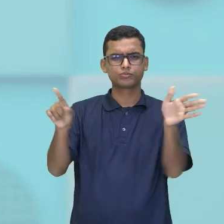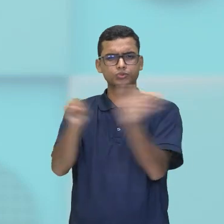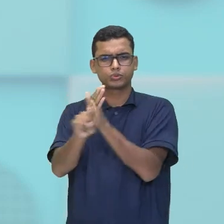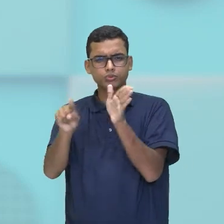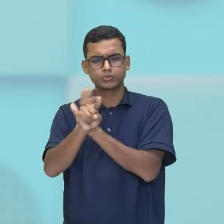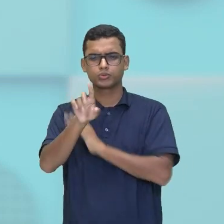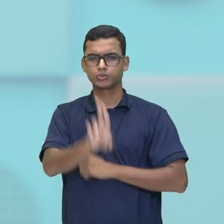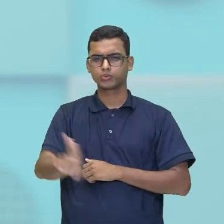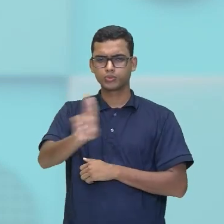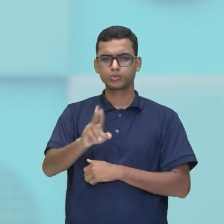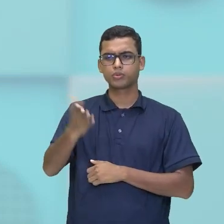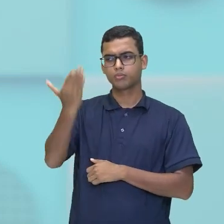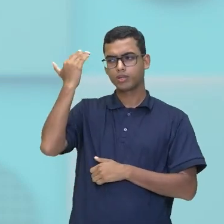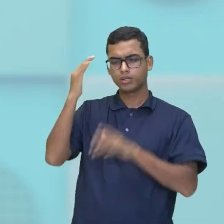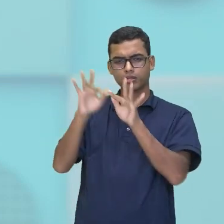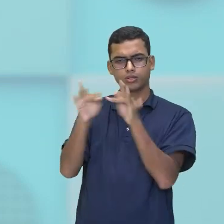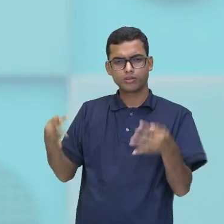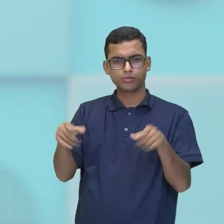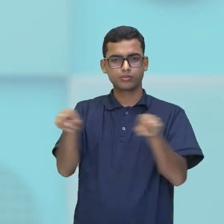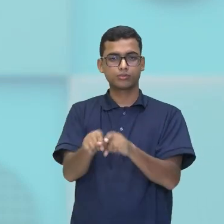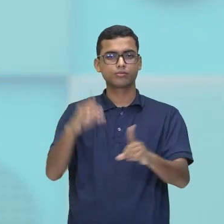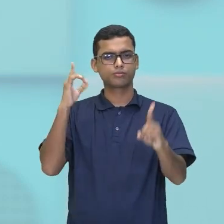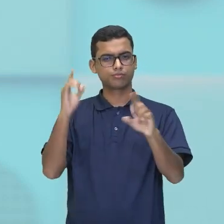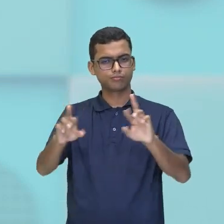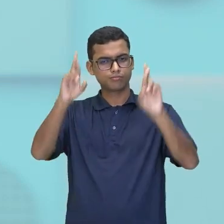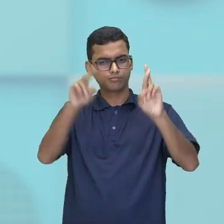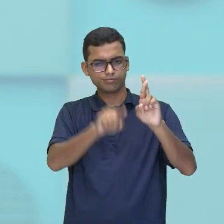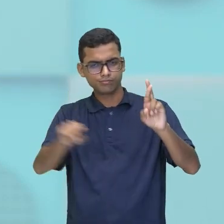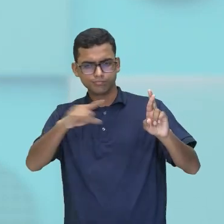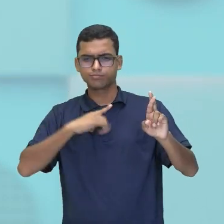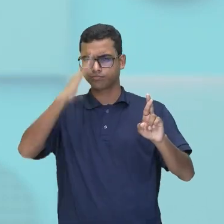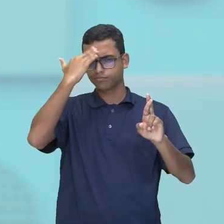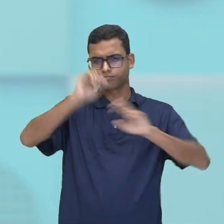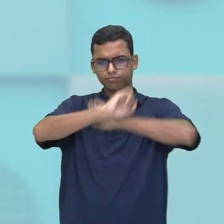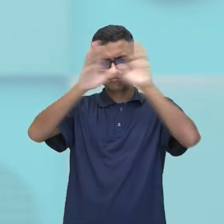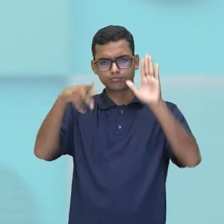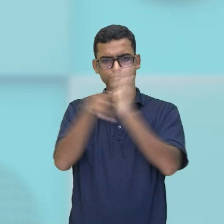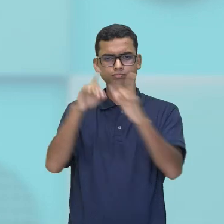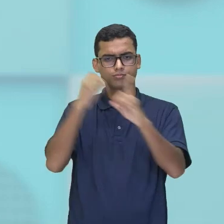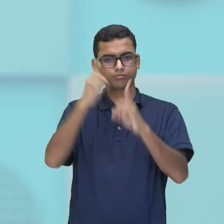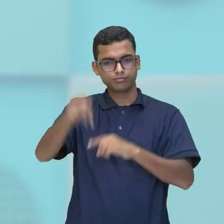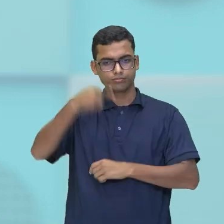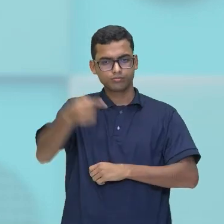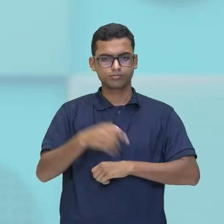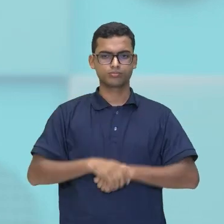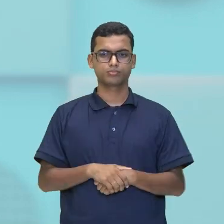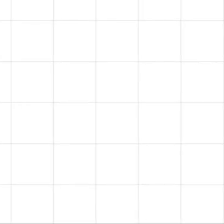passado simples. E eu espero que vocês tenham compreendido e até mais.